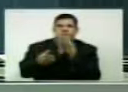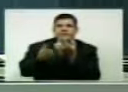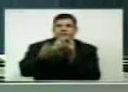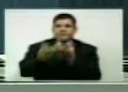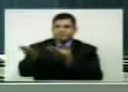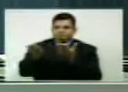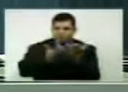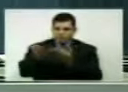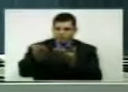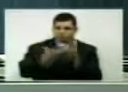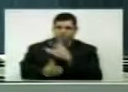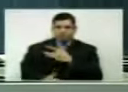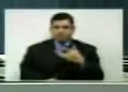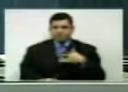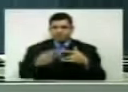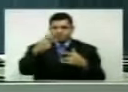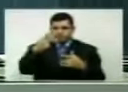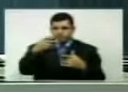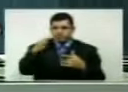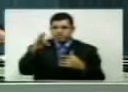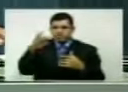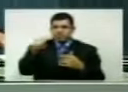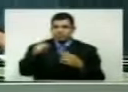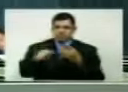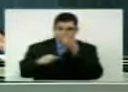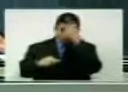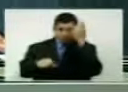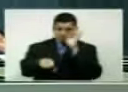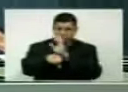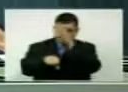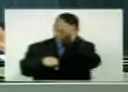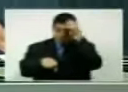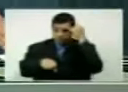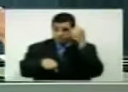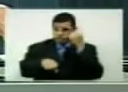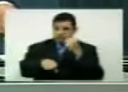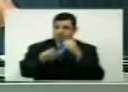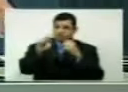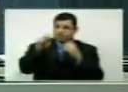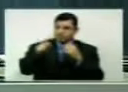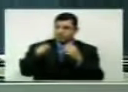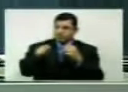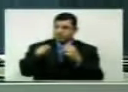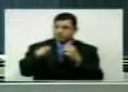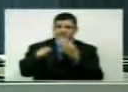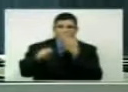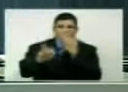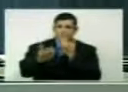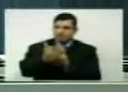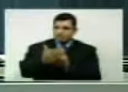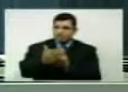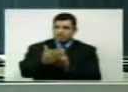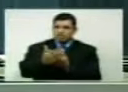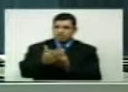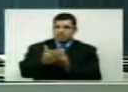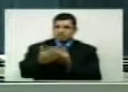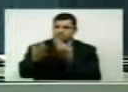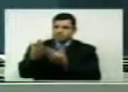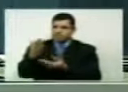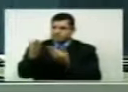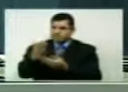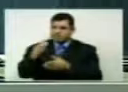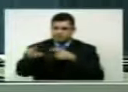que o serviço de saúde pública oferecido à população do estado do Amazonas é absurdamente